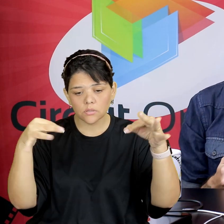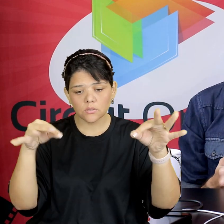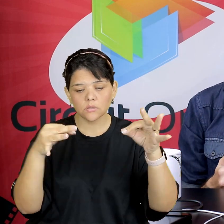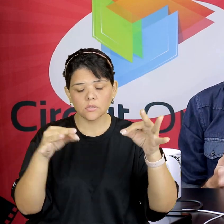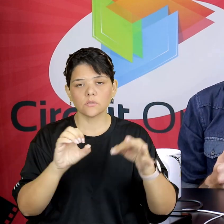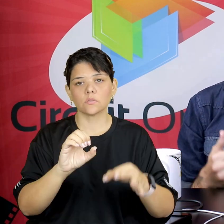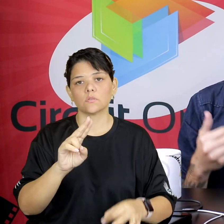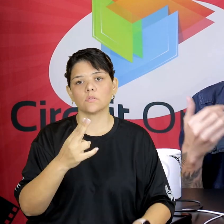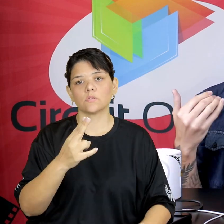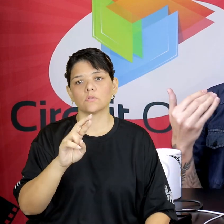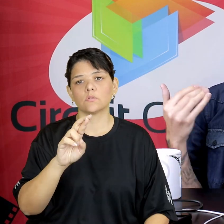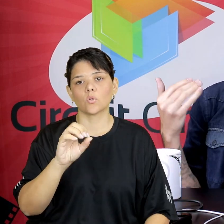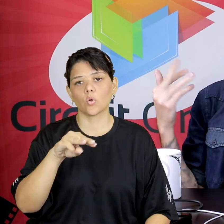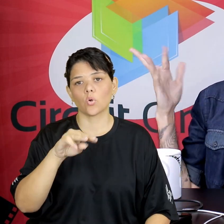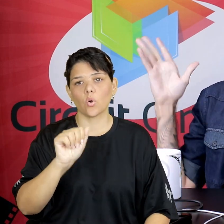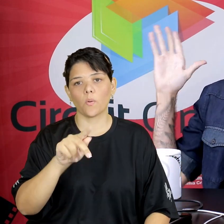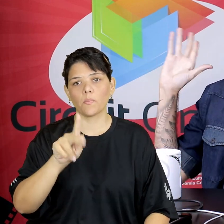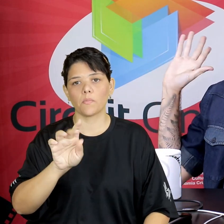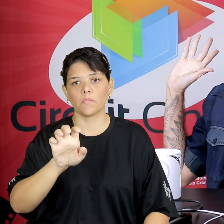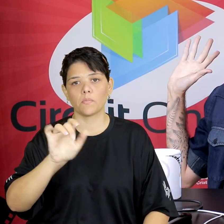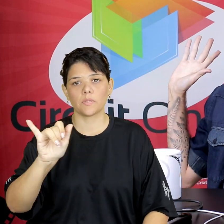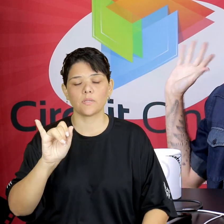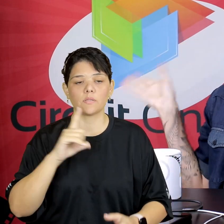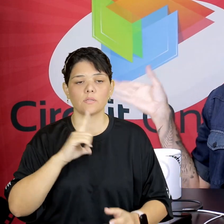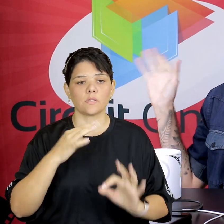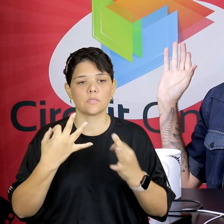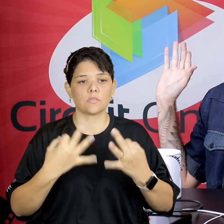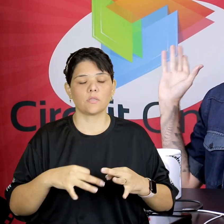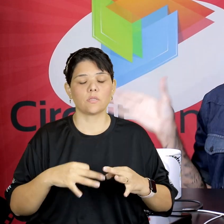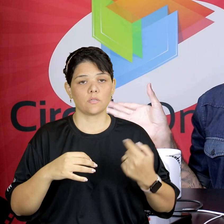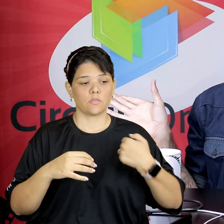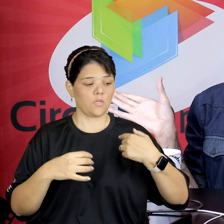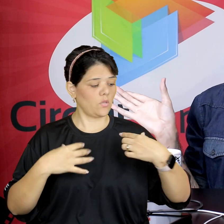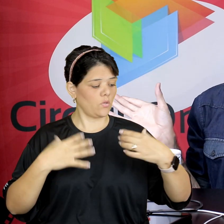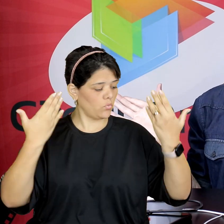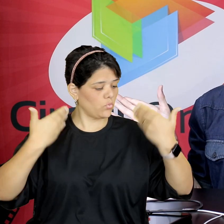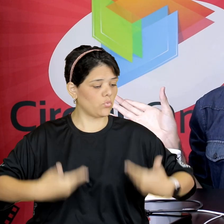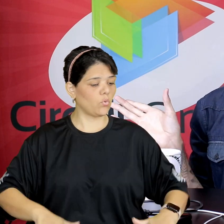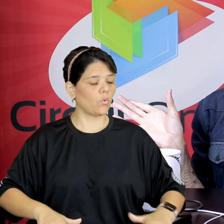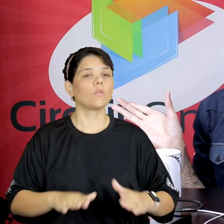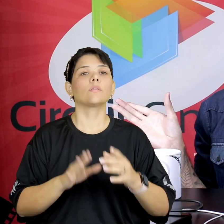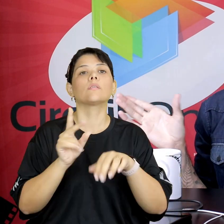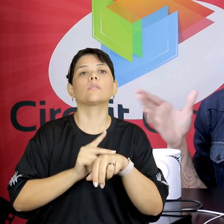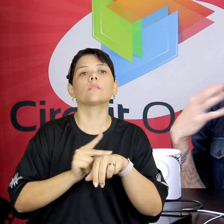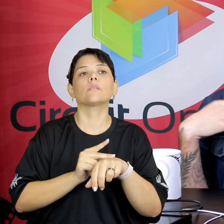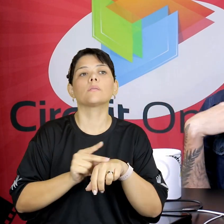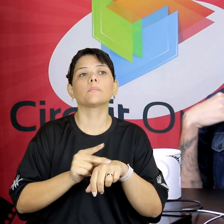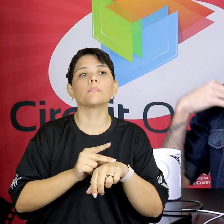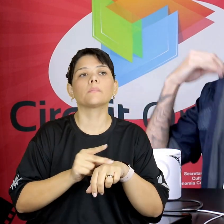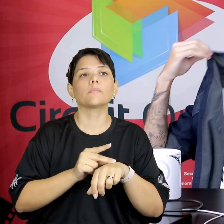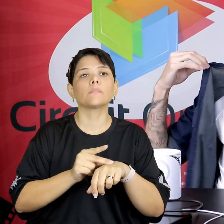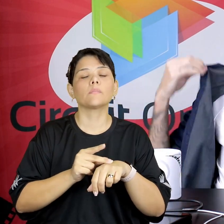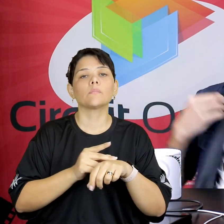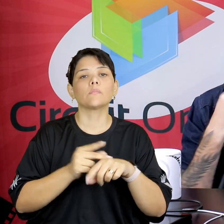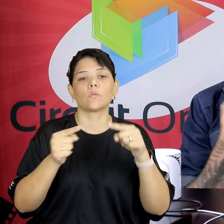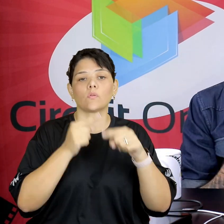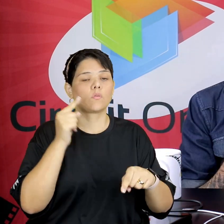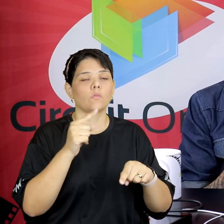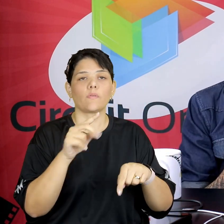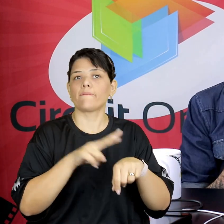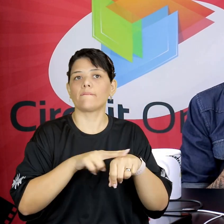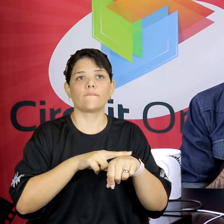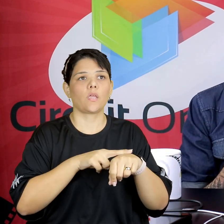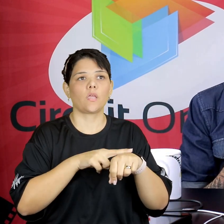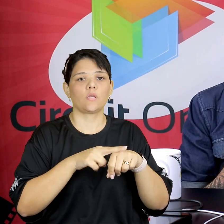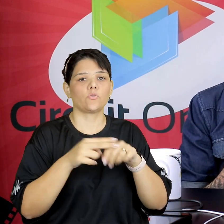estar. Então, aqui ela tá toda de preto, beleza? Então, assim, o verde não vai afetar a